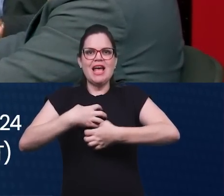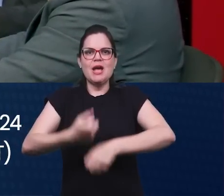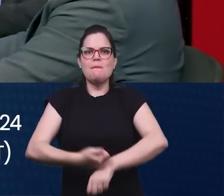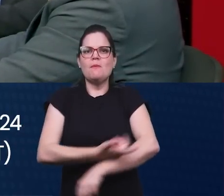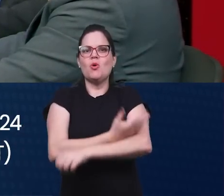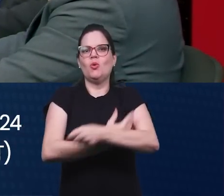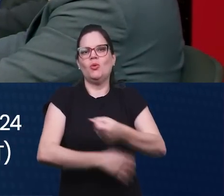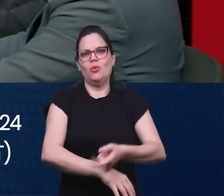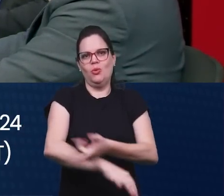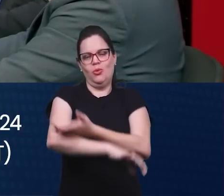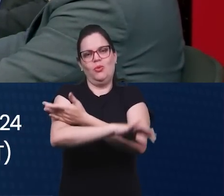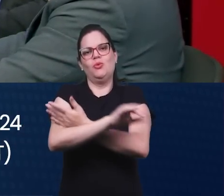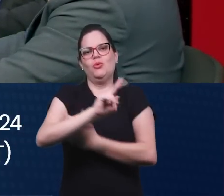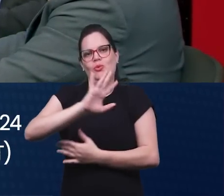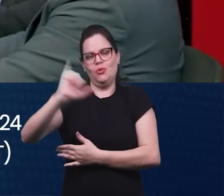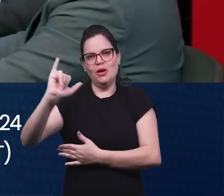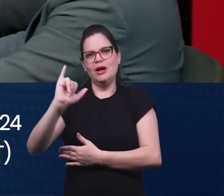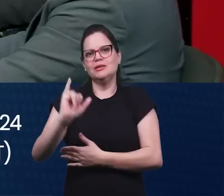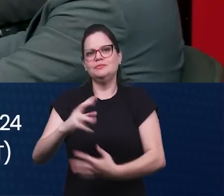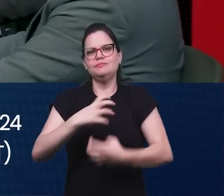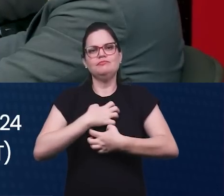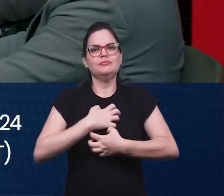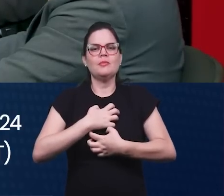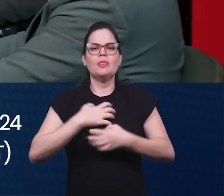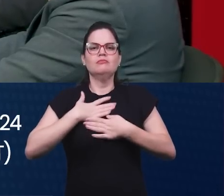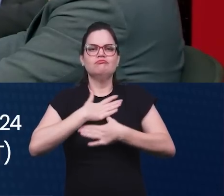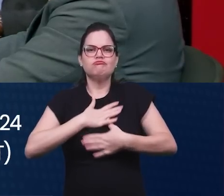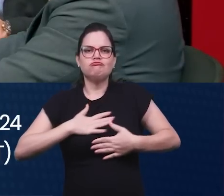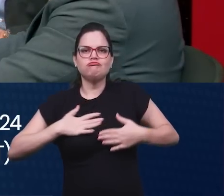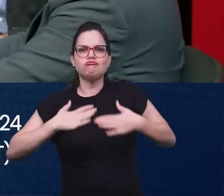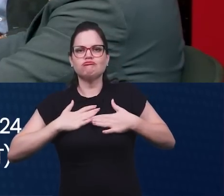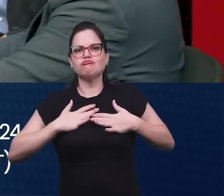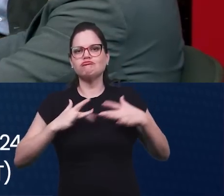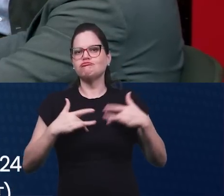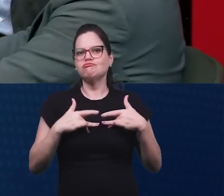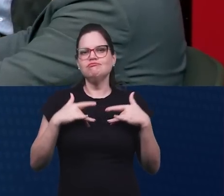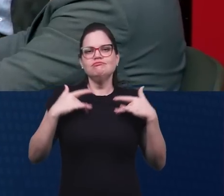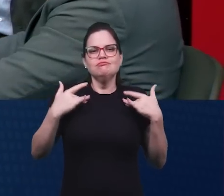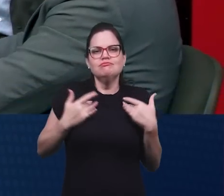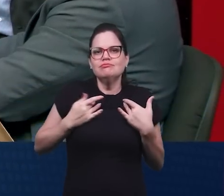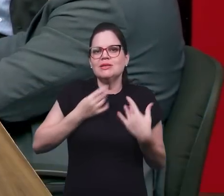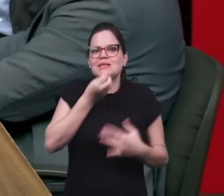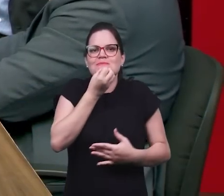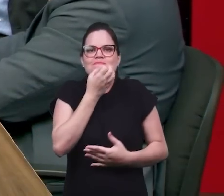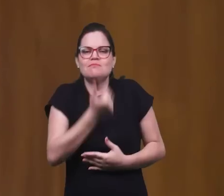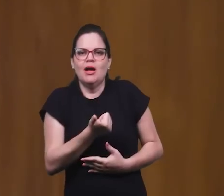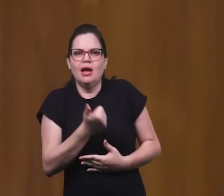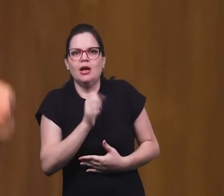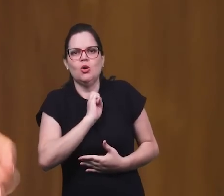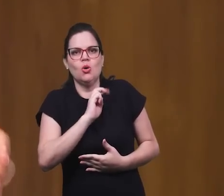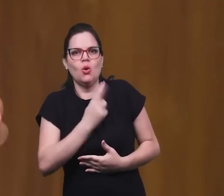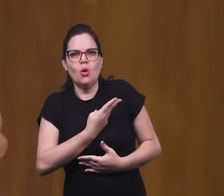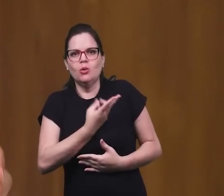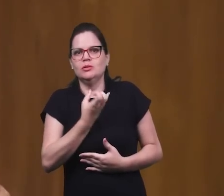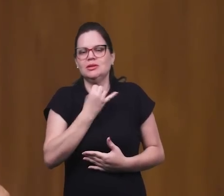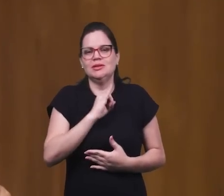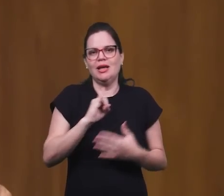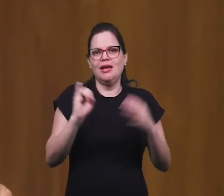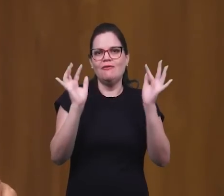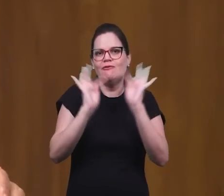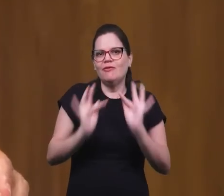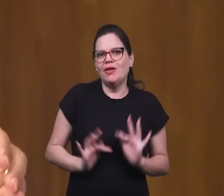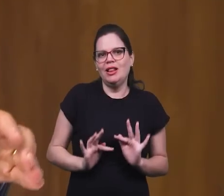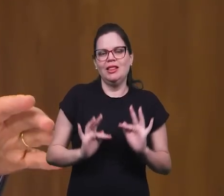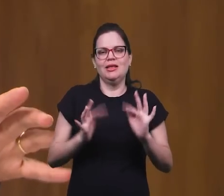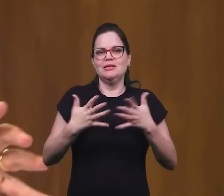pessoa, trazendo sensação de prazer, trazendo sensação de bem-estar, né, trazendo sensação de